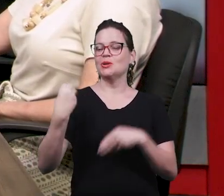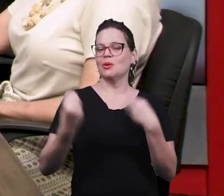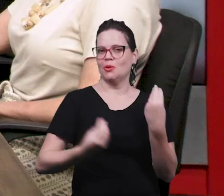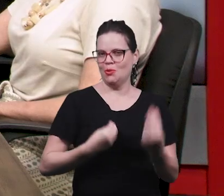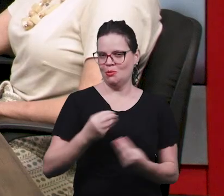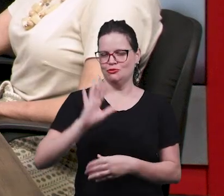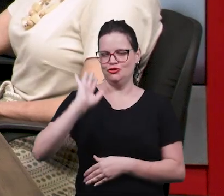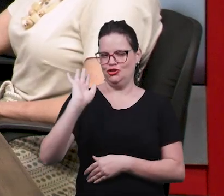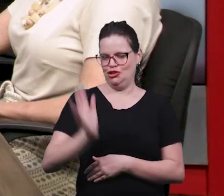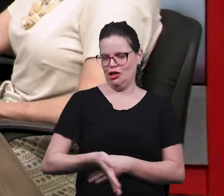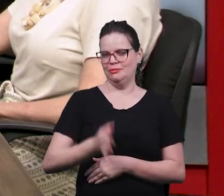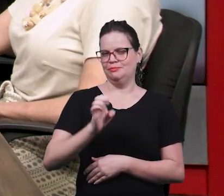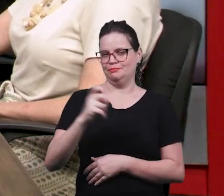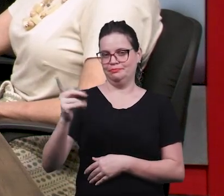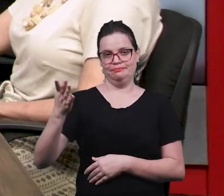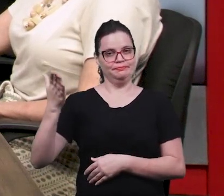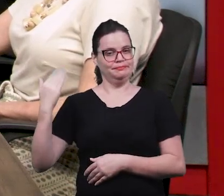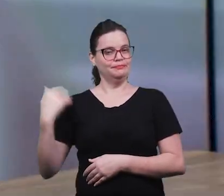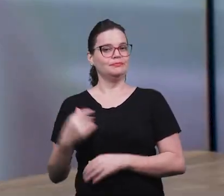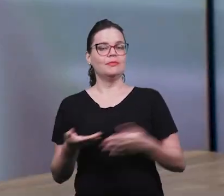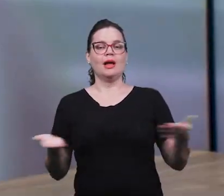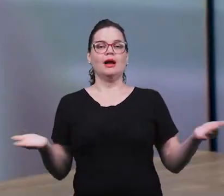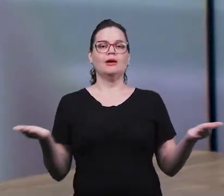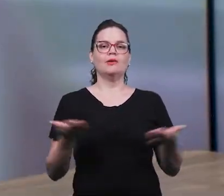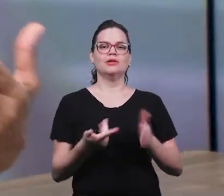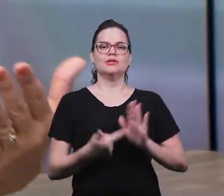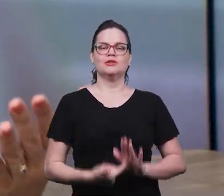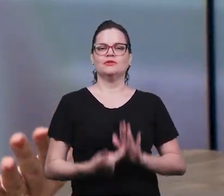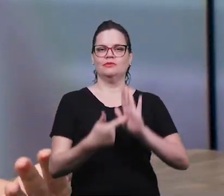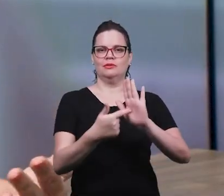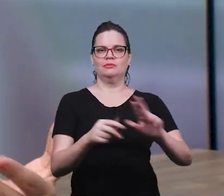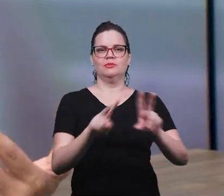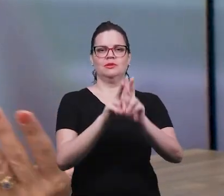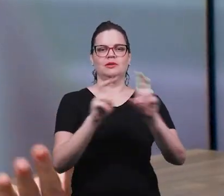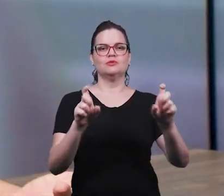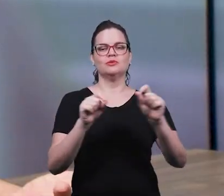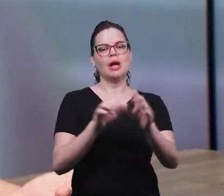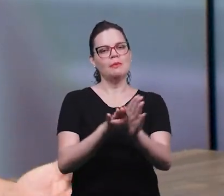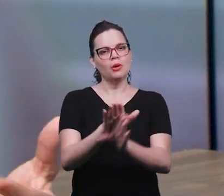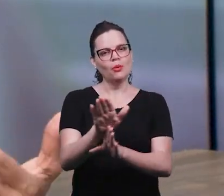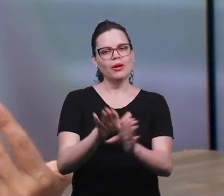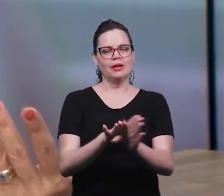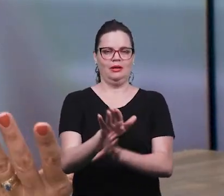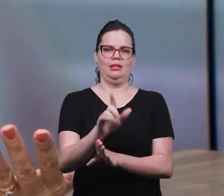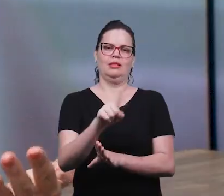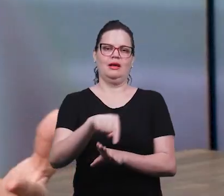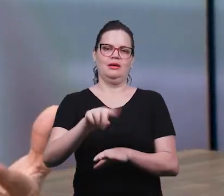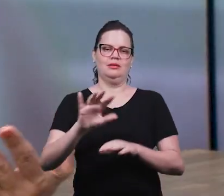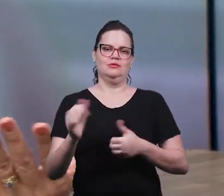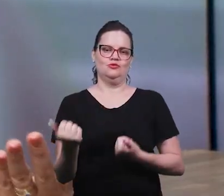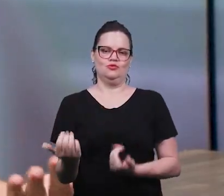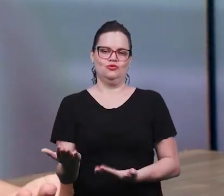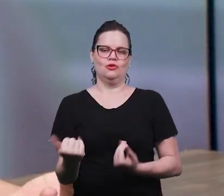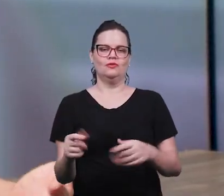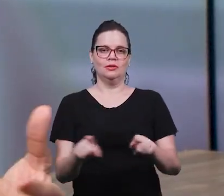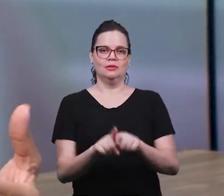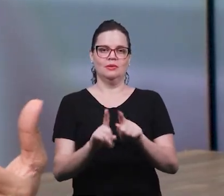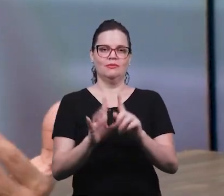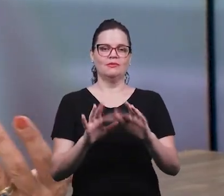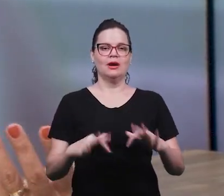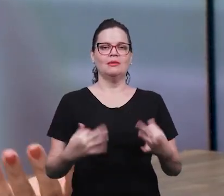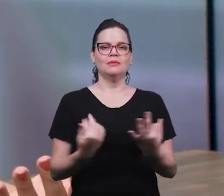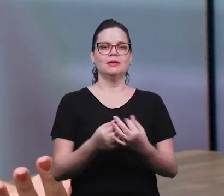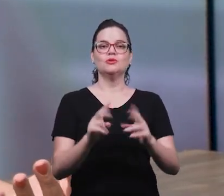um episódio que nós vamos falar um pouco direcionando especialmente os jovens e as famílias dos jovens